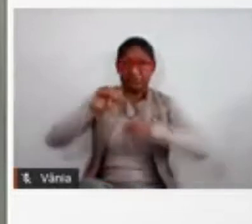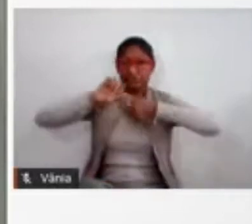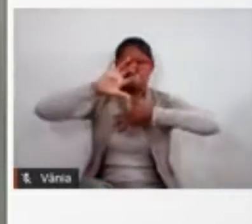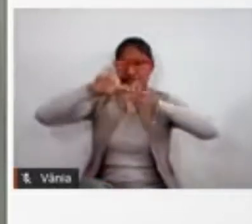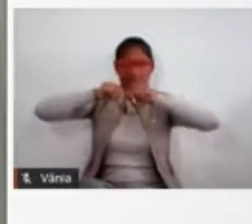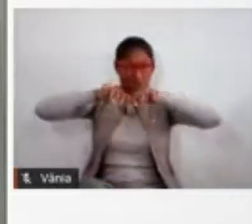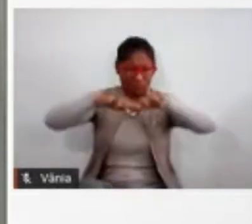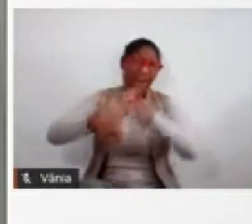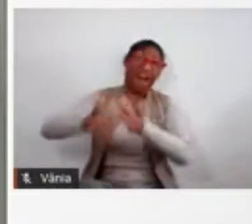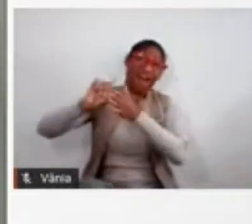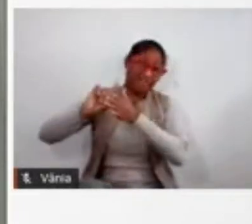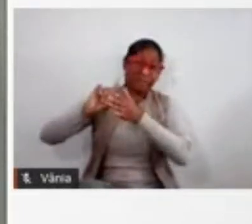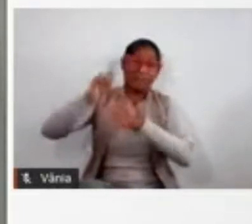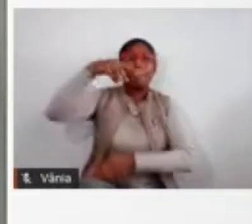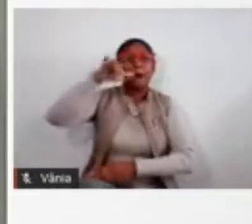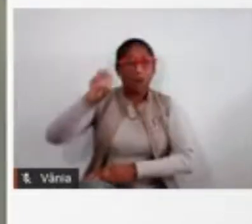março, nós tínhamos